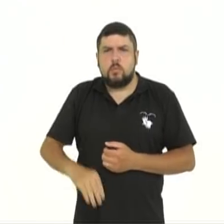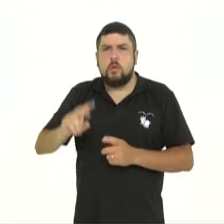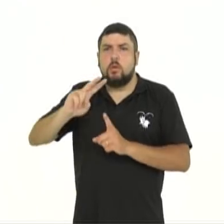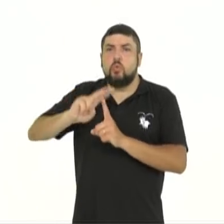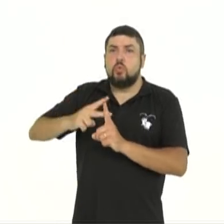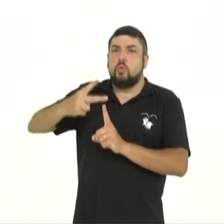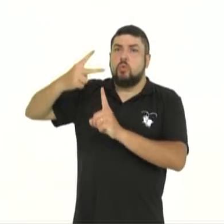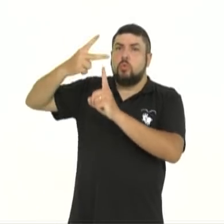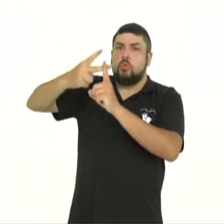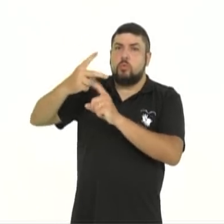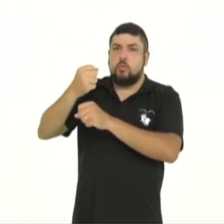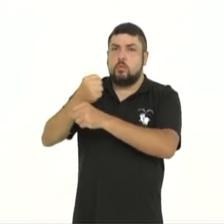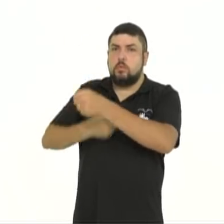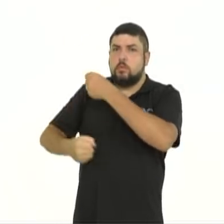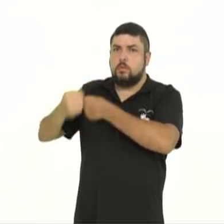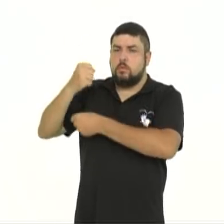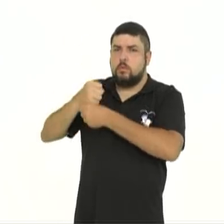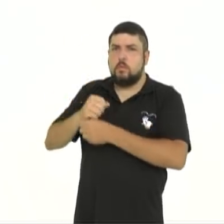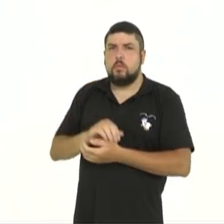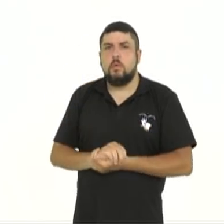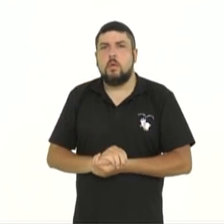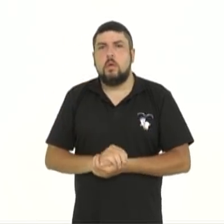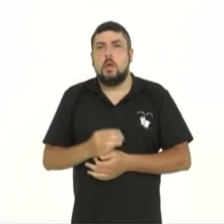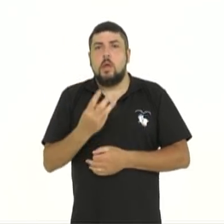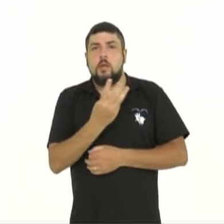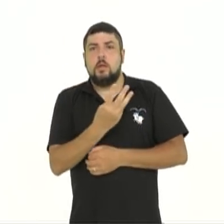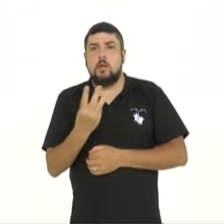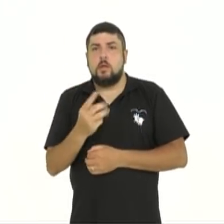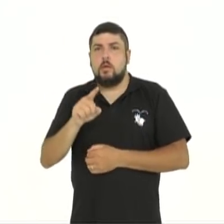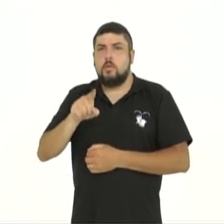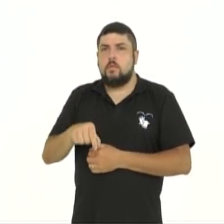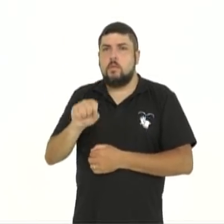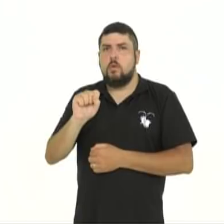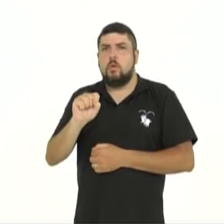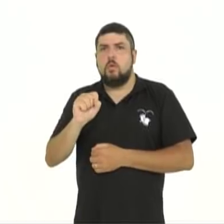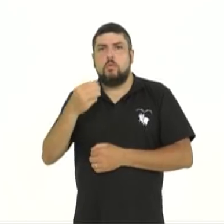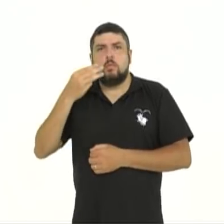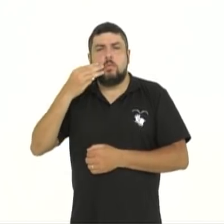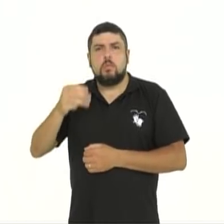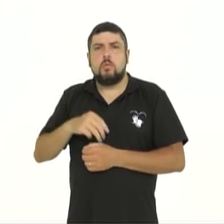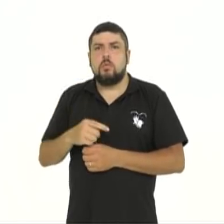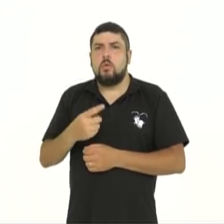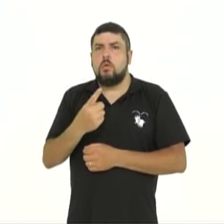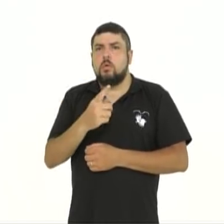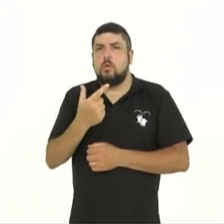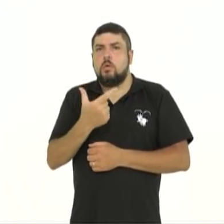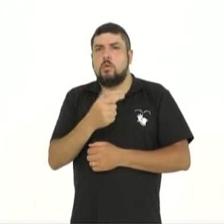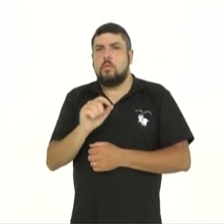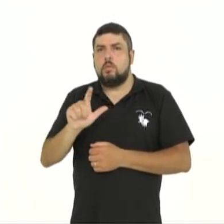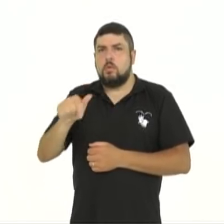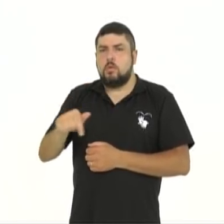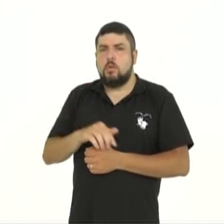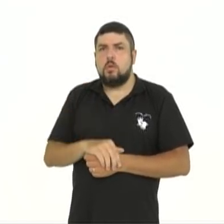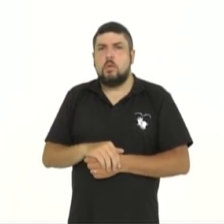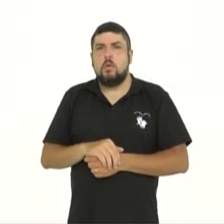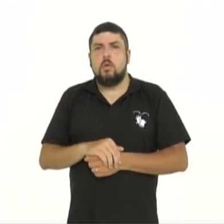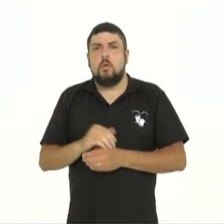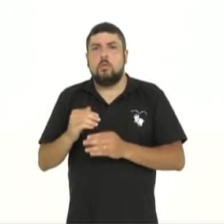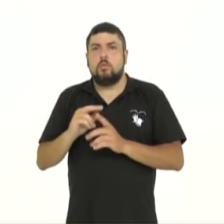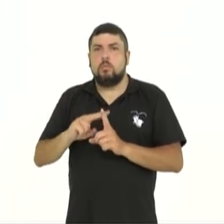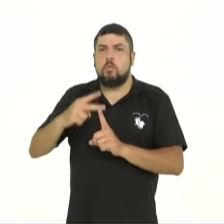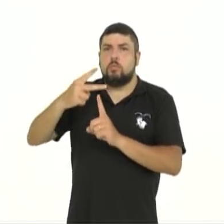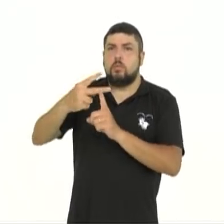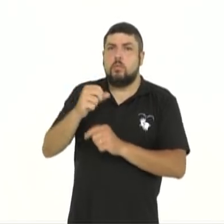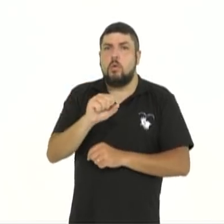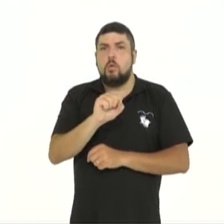dobrou no último ano, de 33,8 mil em 2017 para 80 mil em